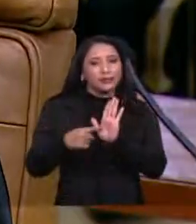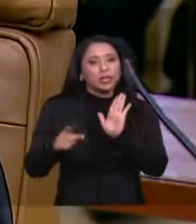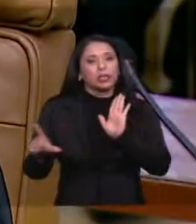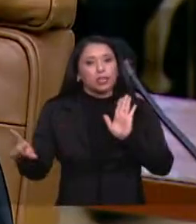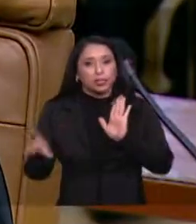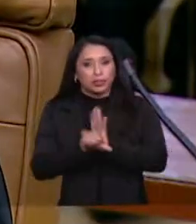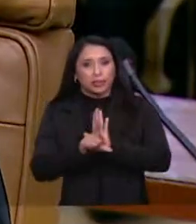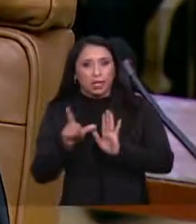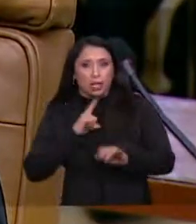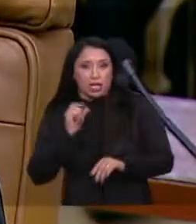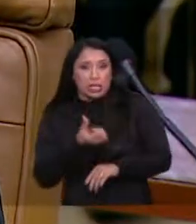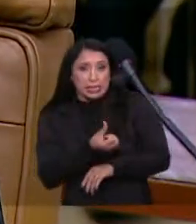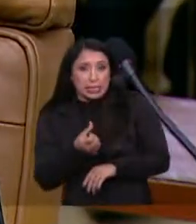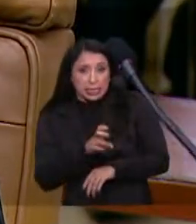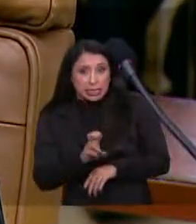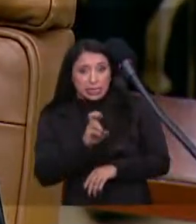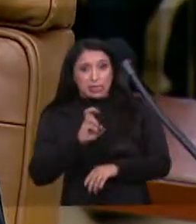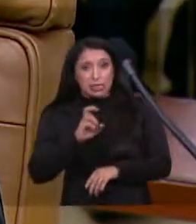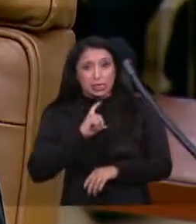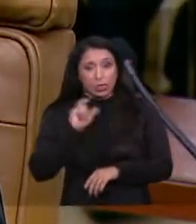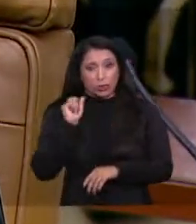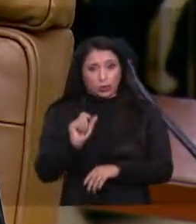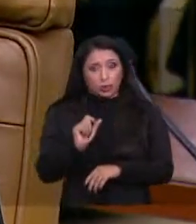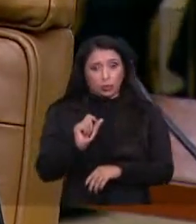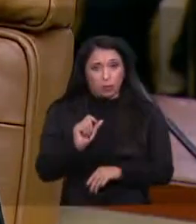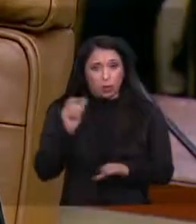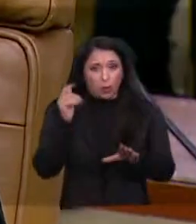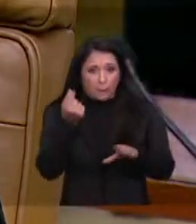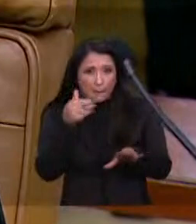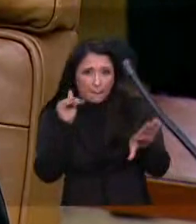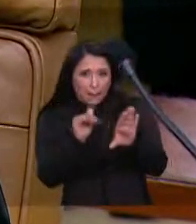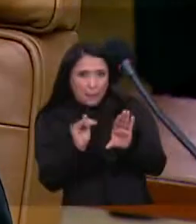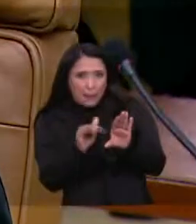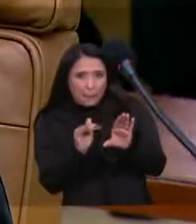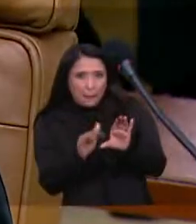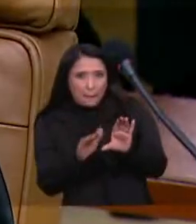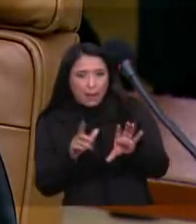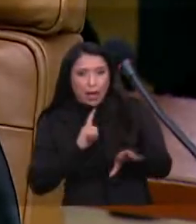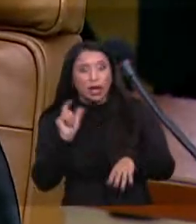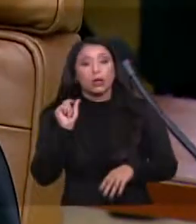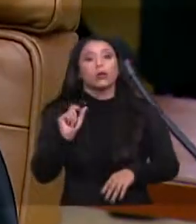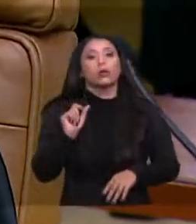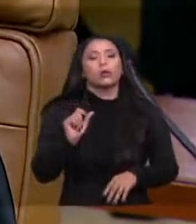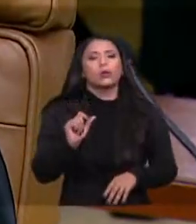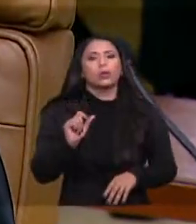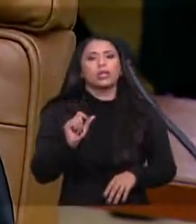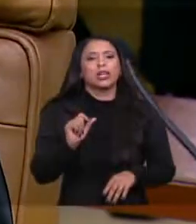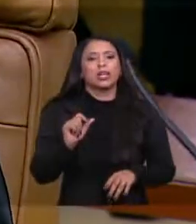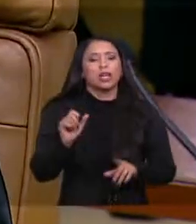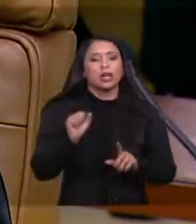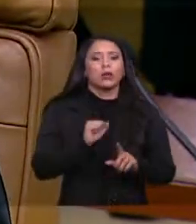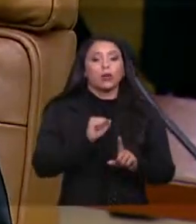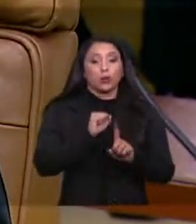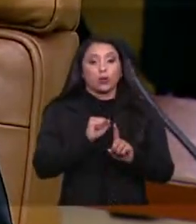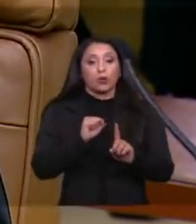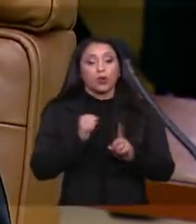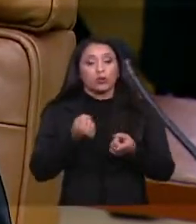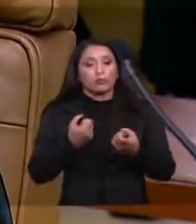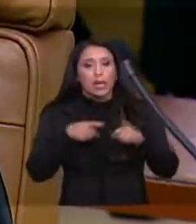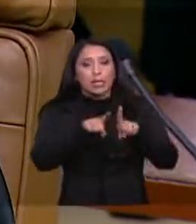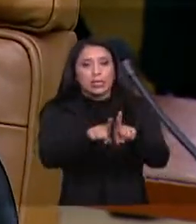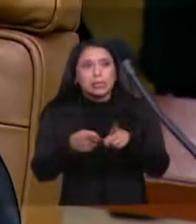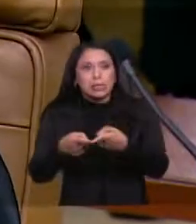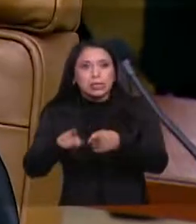de 65 depósitos em quantas correntes titularizados por sociedade empresárias